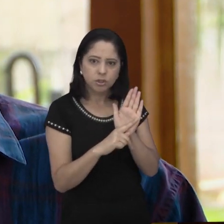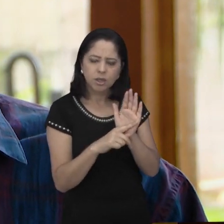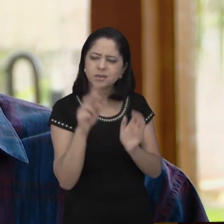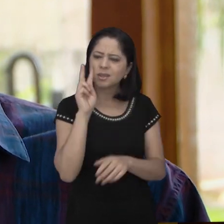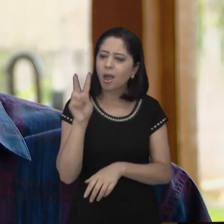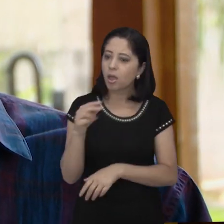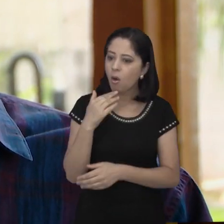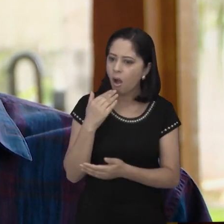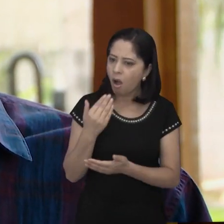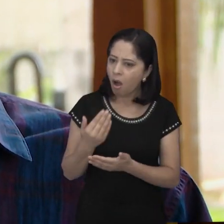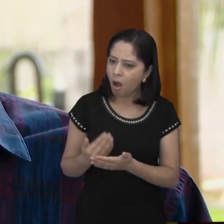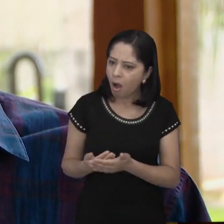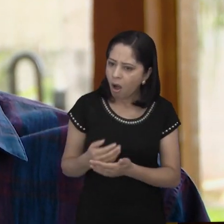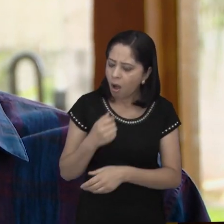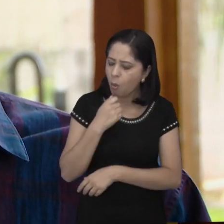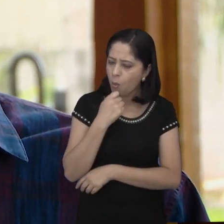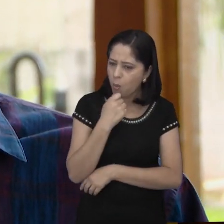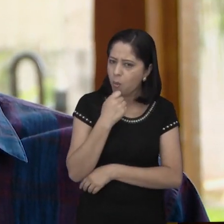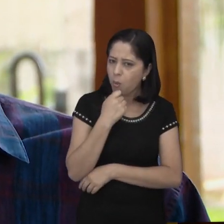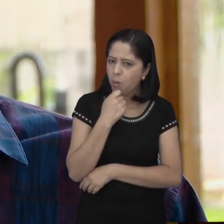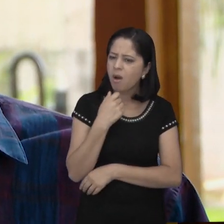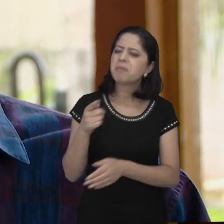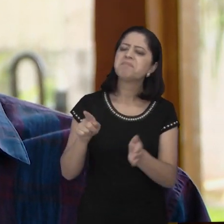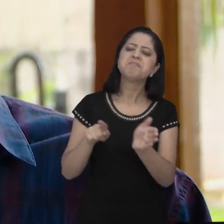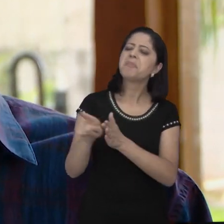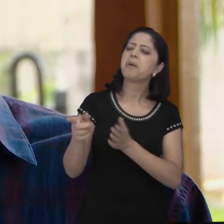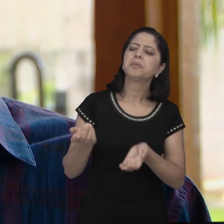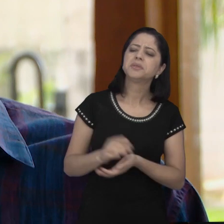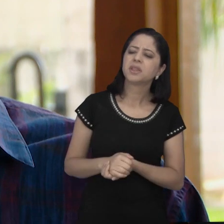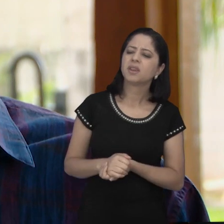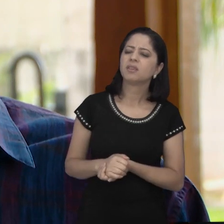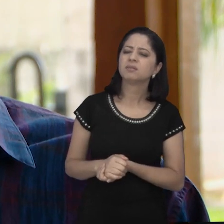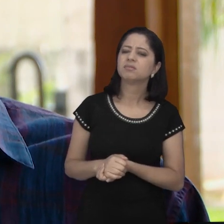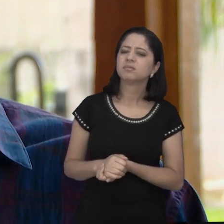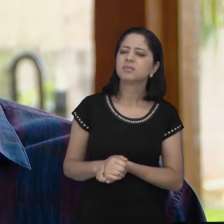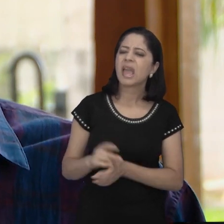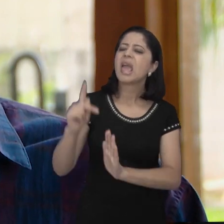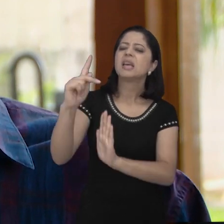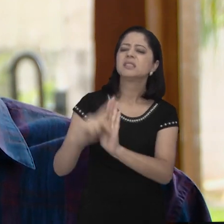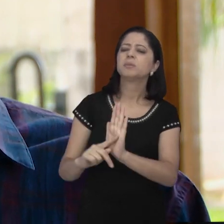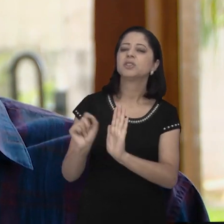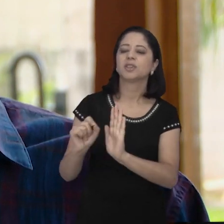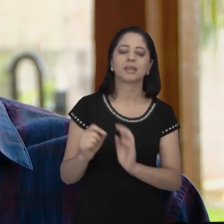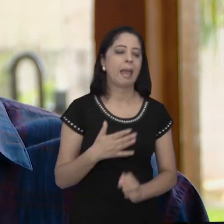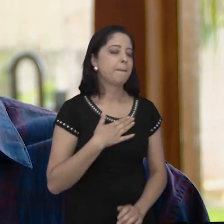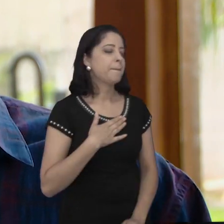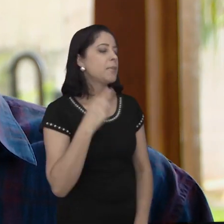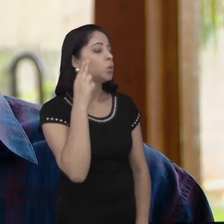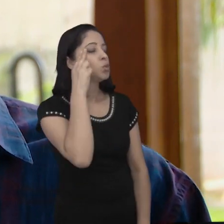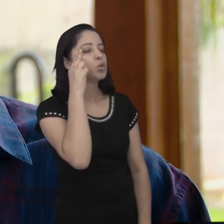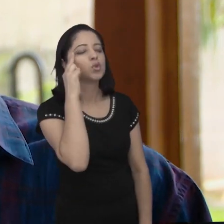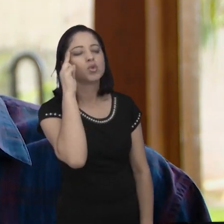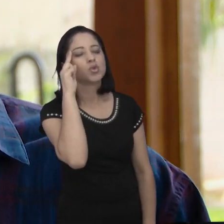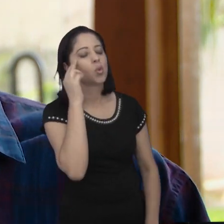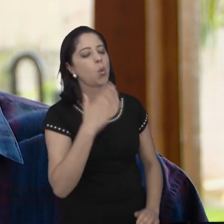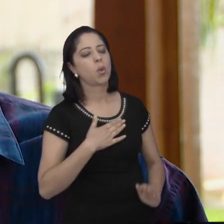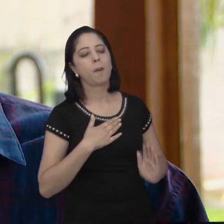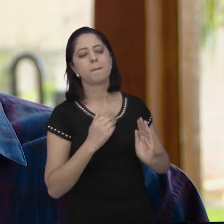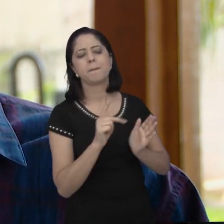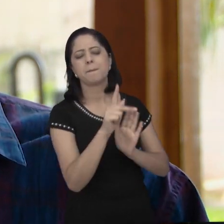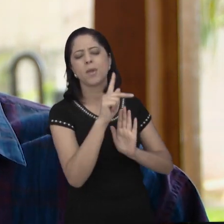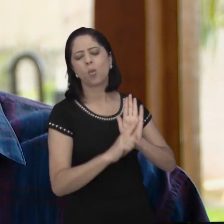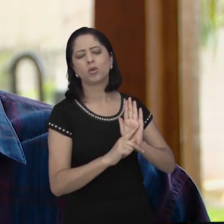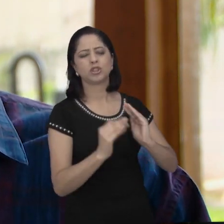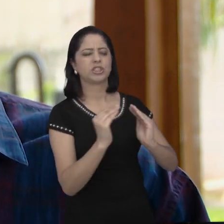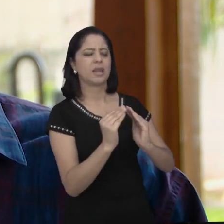projeto que eu ficava encantado com aquele projeto. E um dia eu perguntei a ele, Ricardo, esse projeto... Ah, esse é o